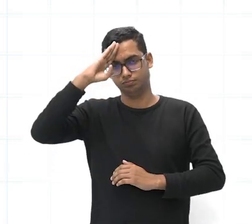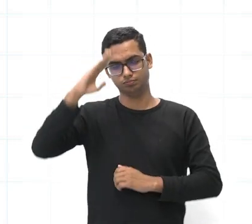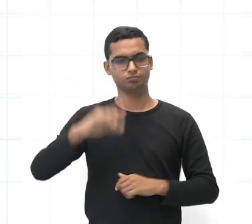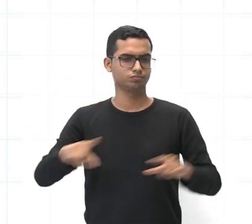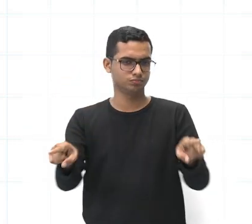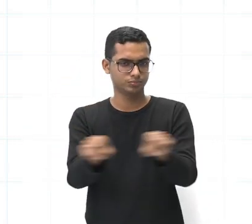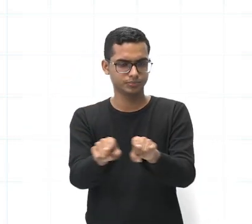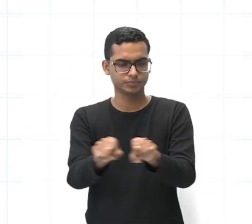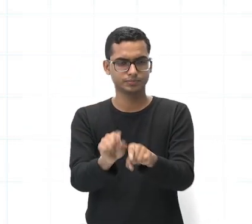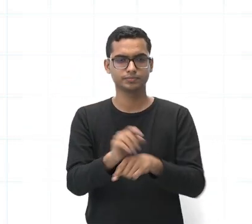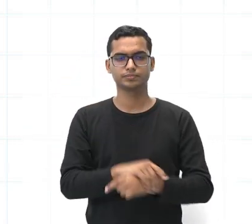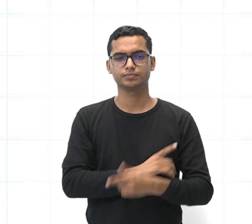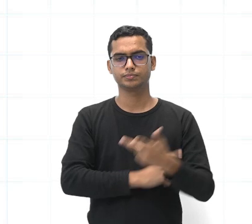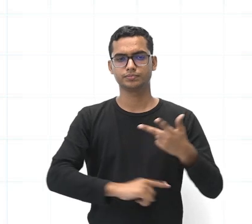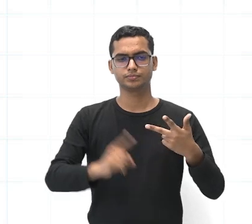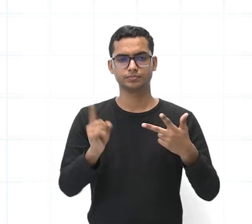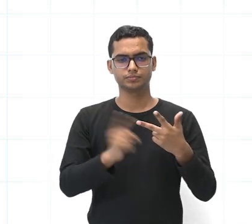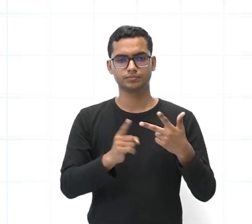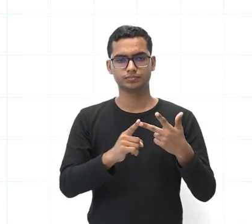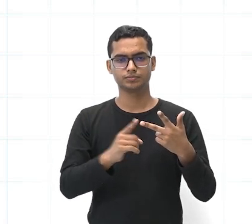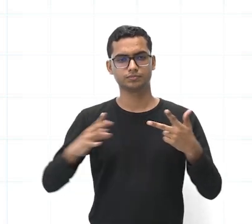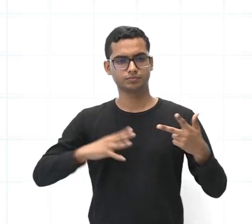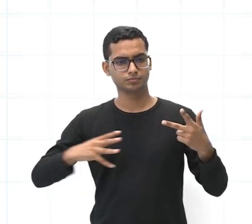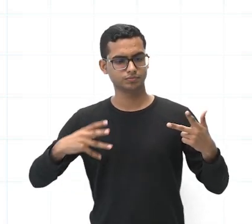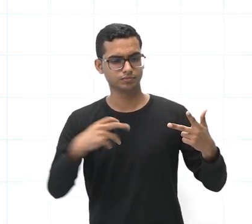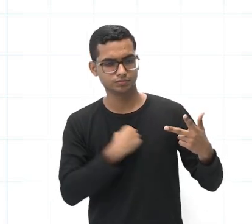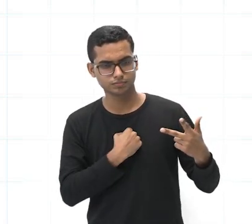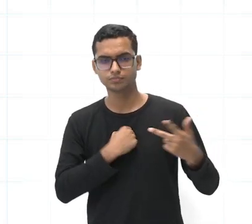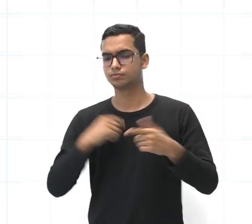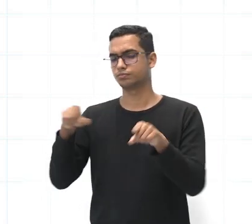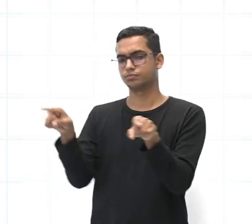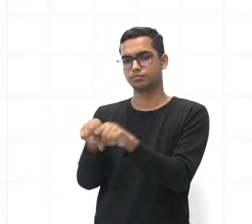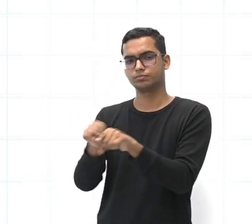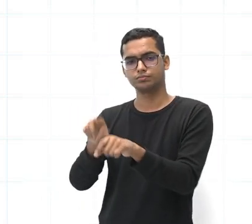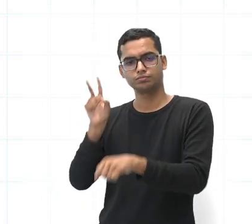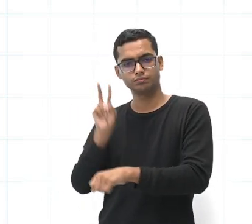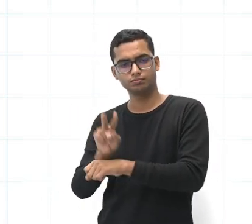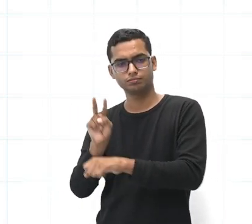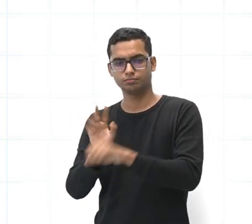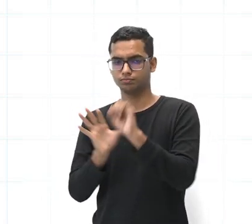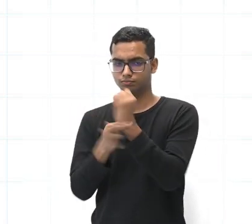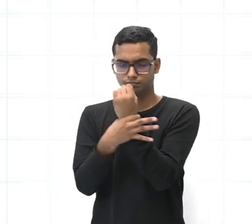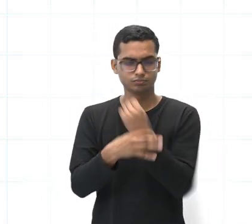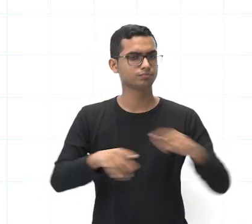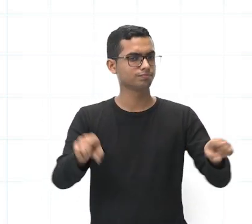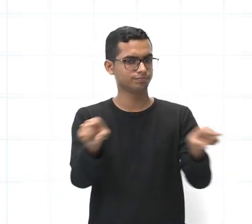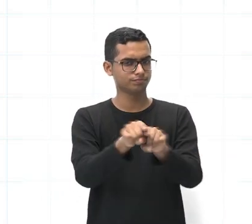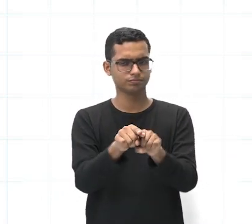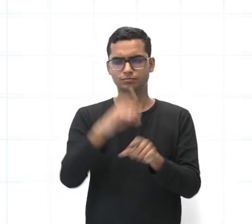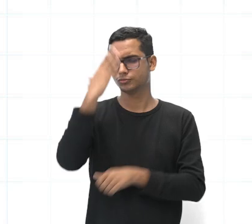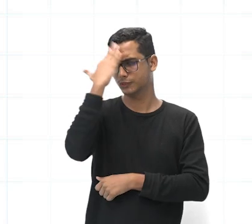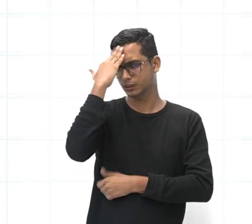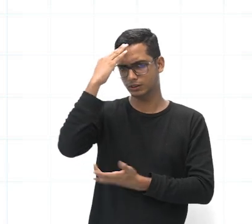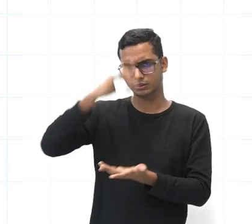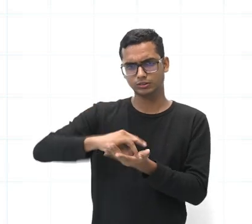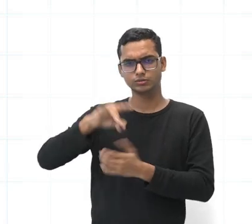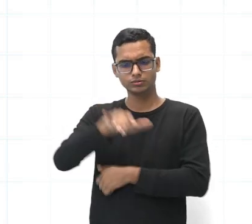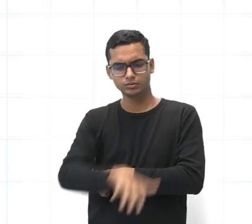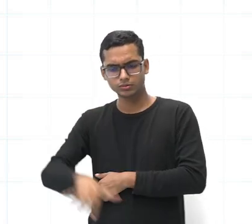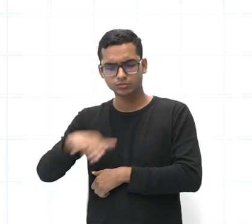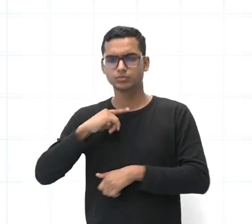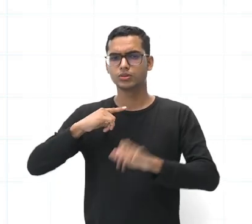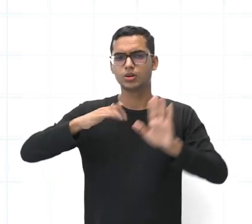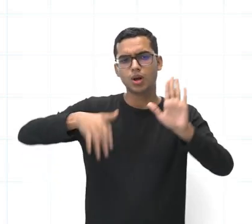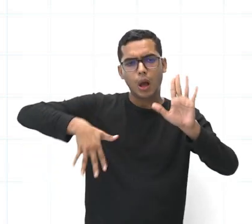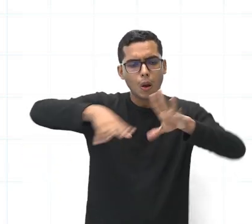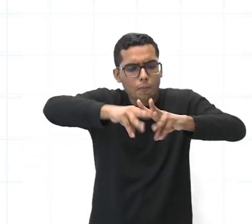militares. É utilizada como salvamento e segurança. A gente sabe que nas